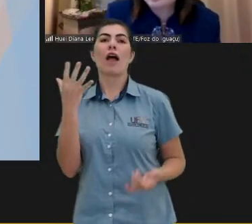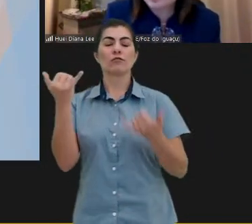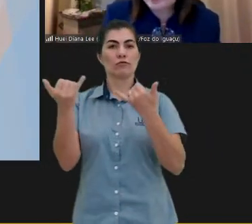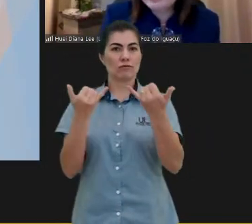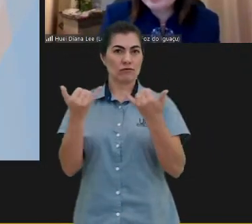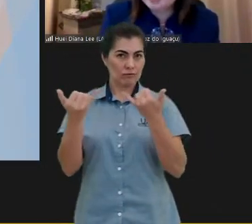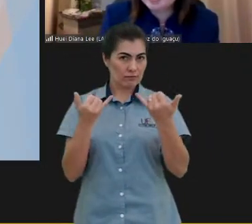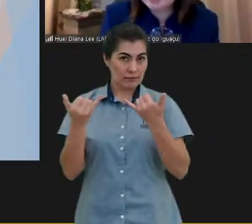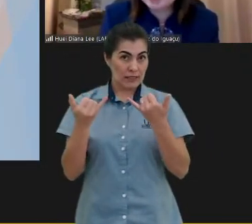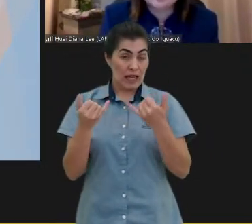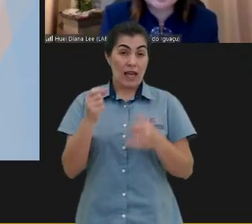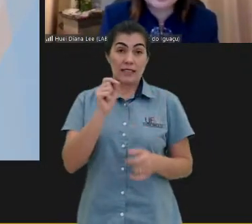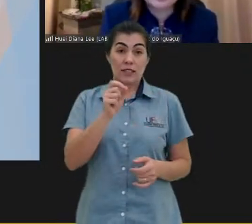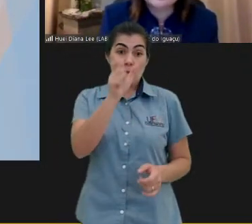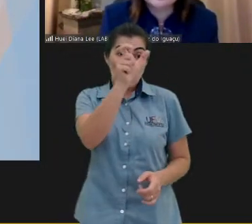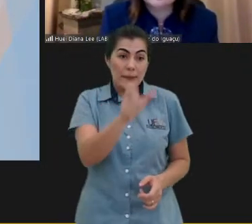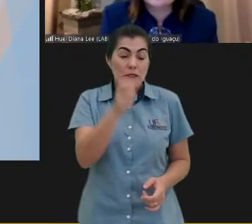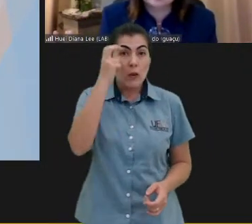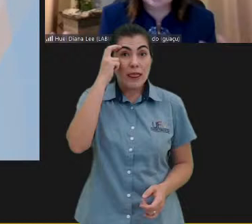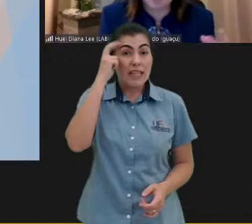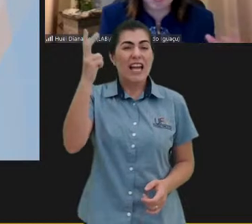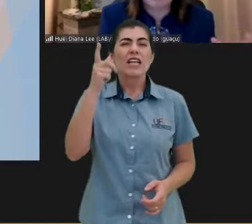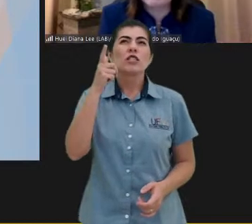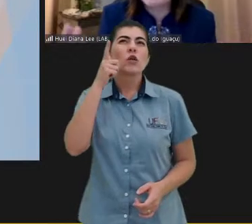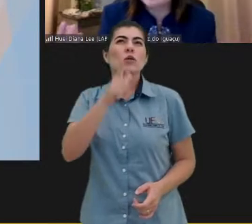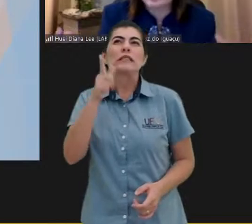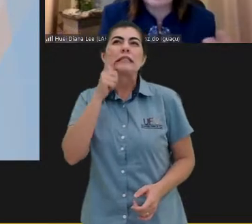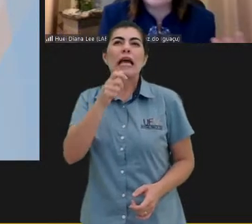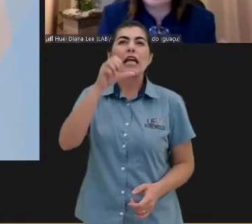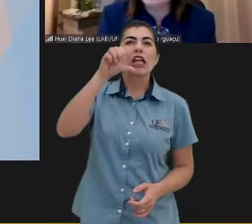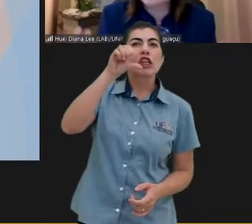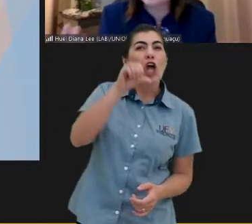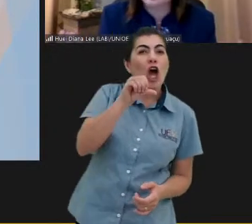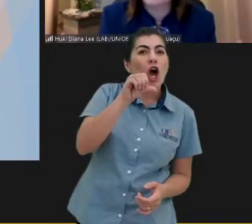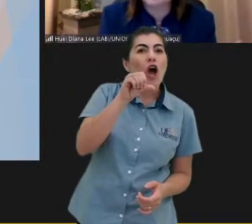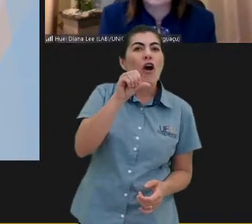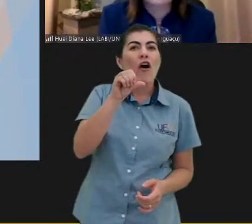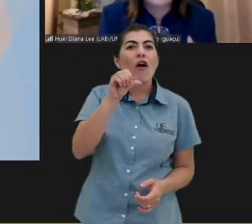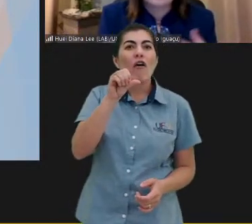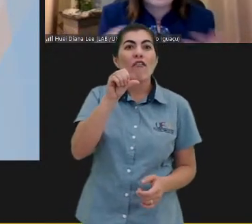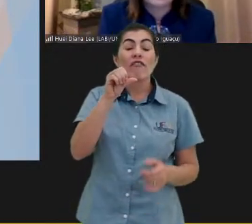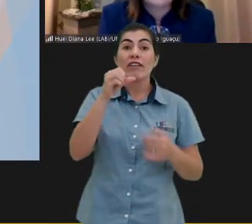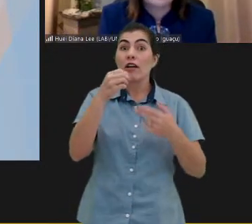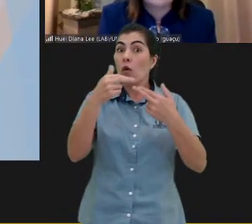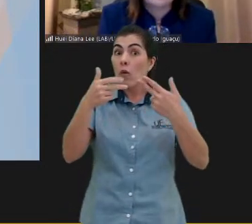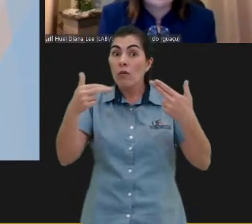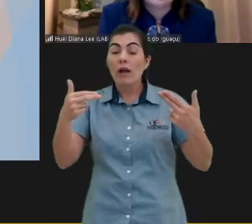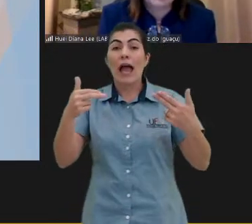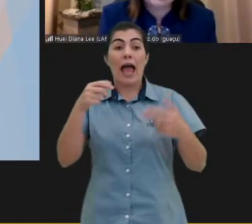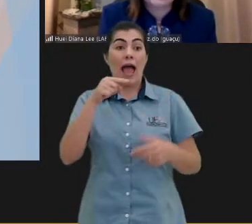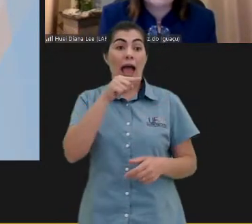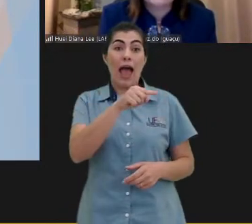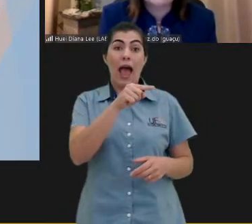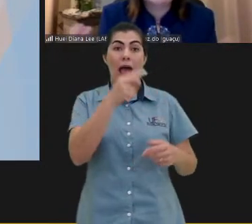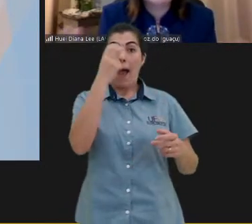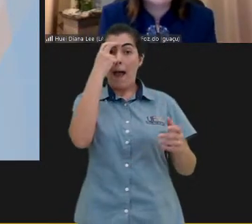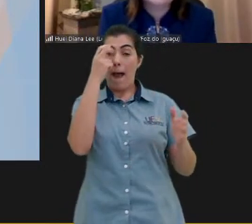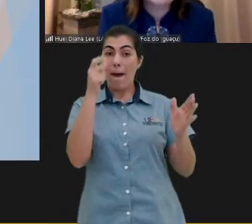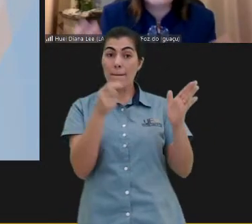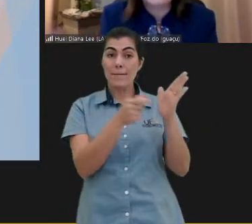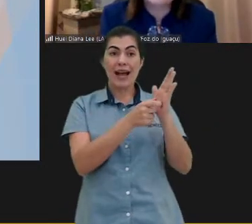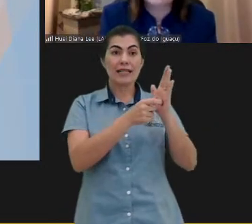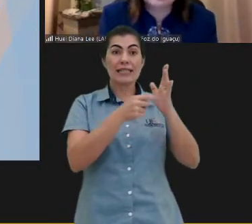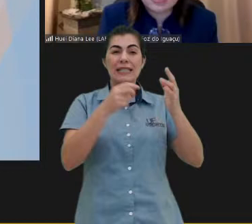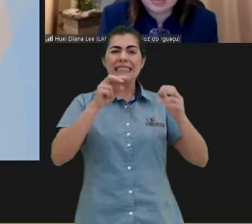Talvez uma pessoa muito inteligente consiga analisar cerca de 9 variáveis ao mesmo tempo. A máquina ela pode analisar